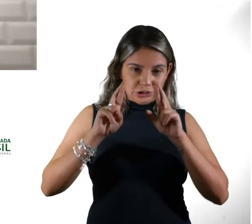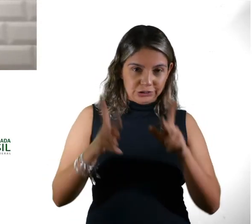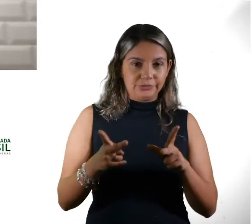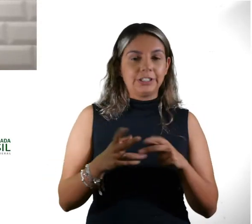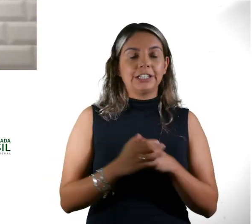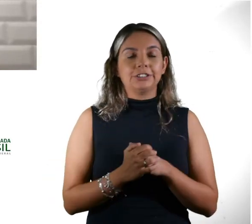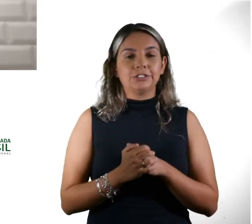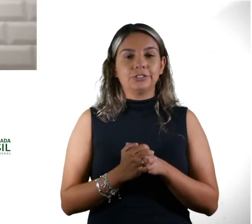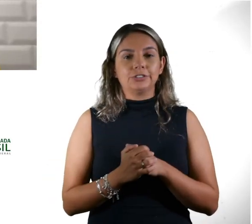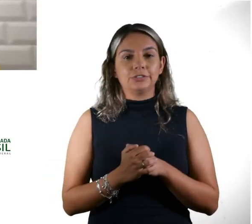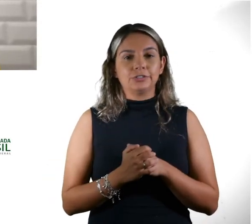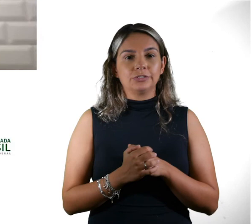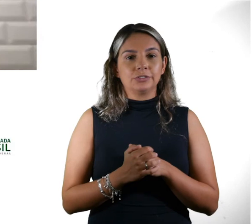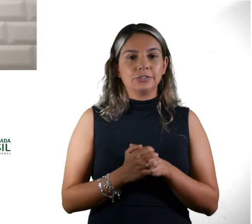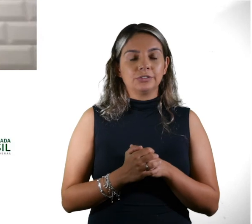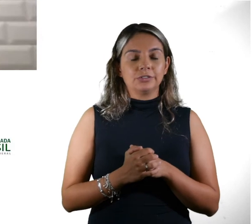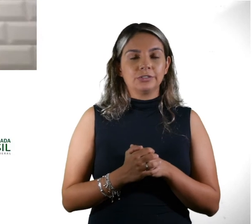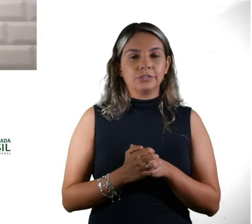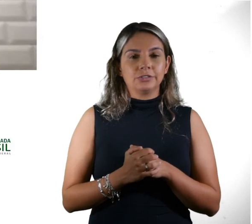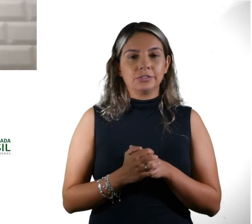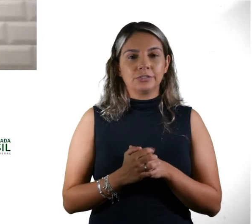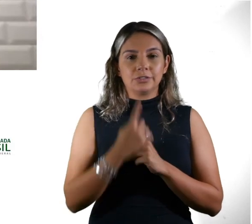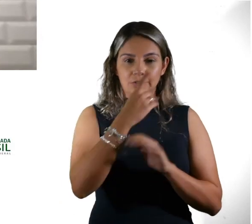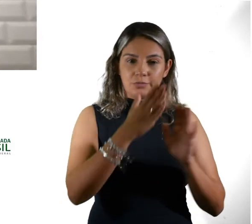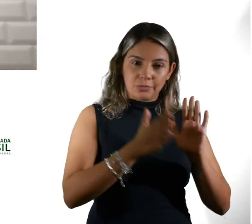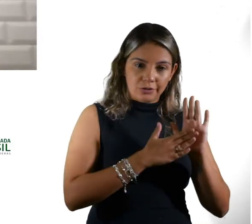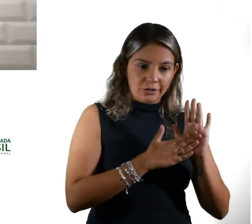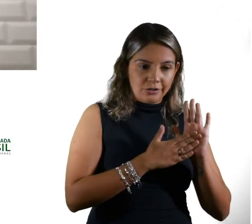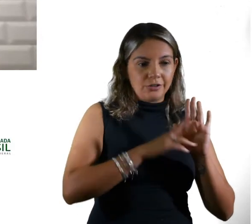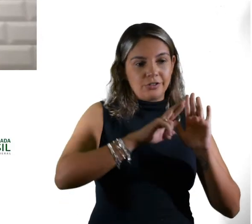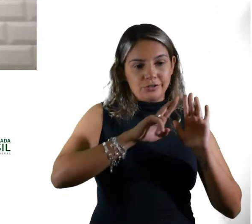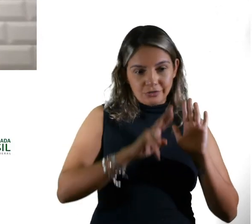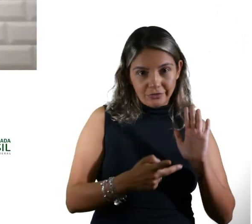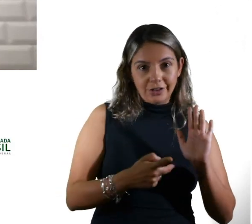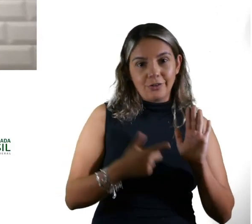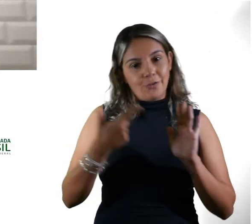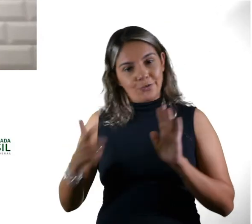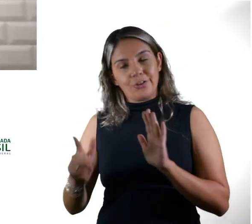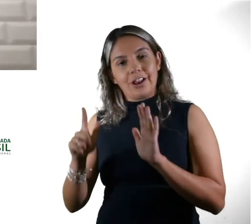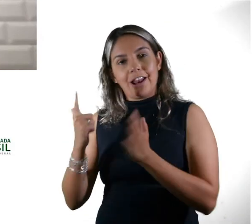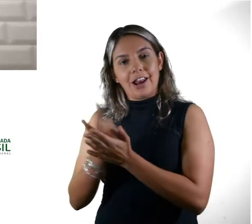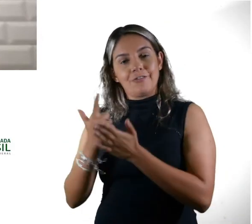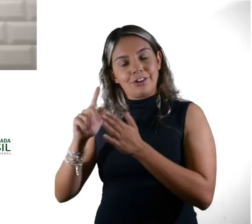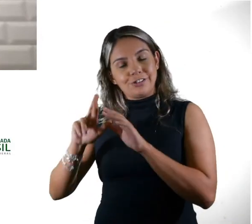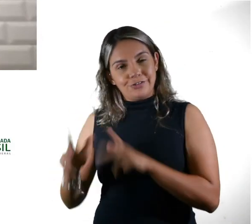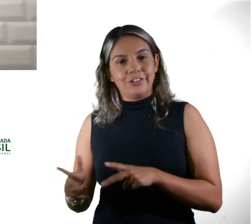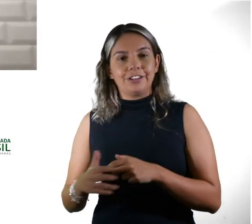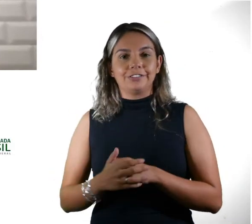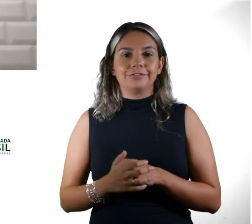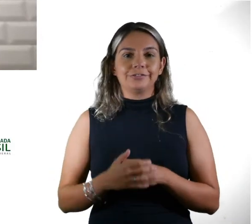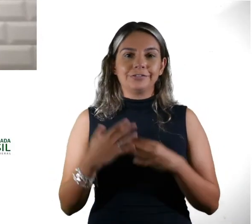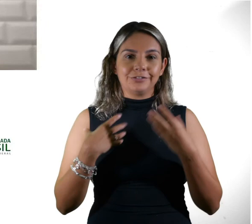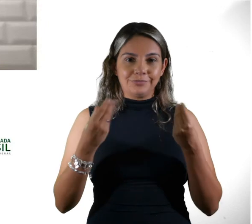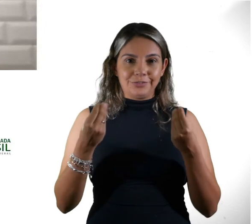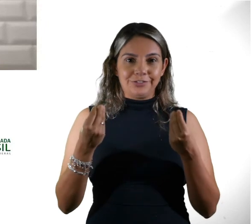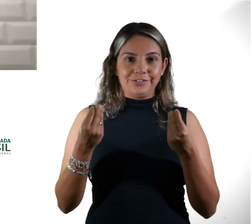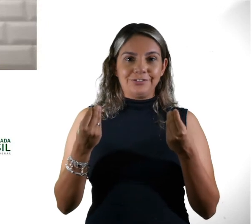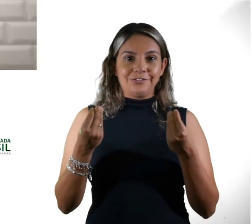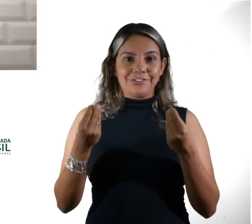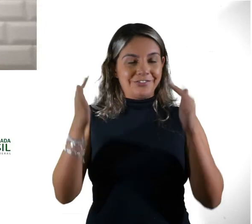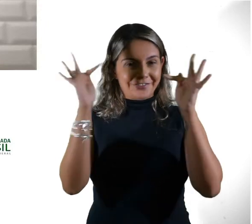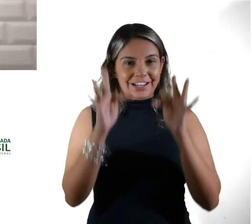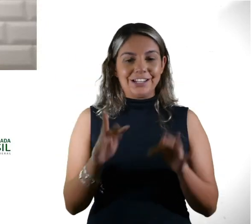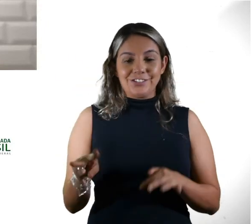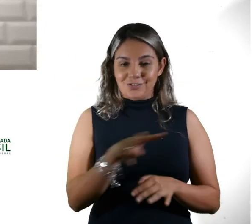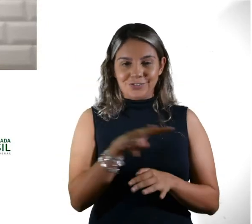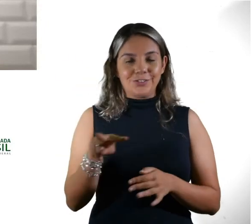Bem, um não tem nada a ver, é uma proposta completamente diferente, mas eu estou extremamente entusiasmado com